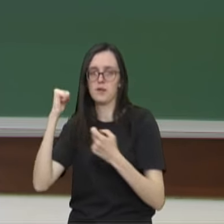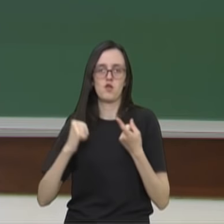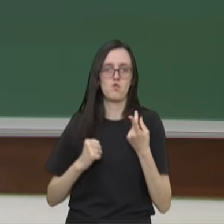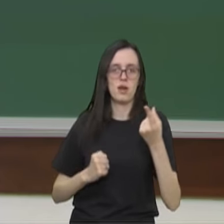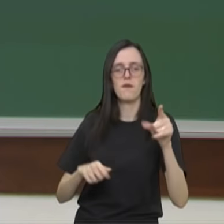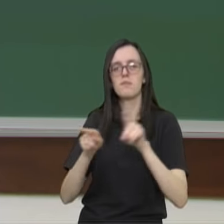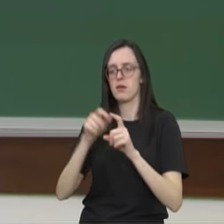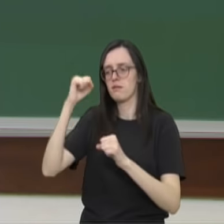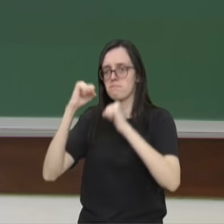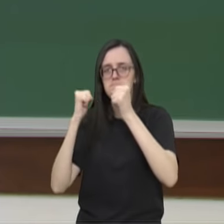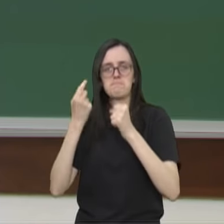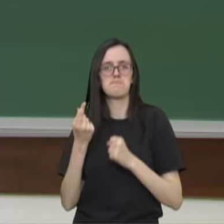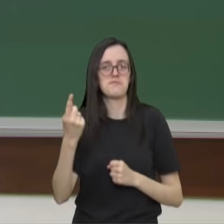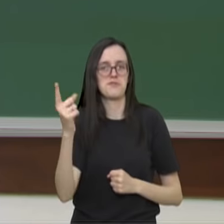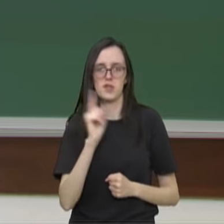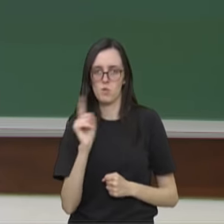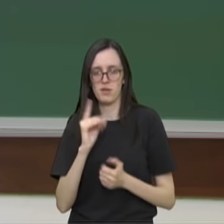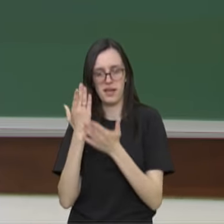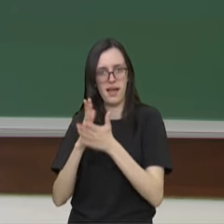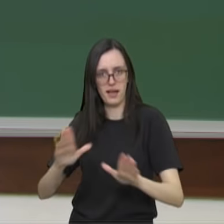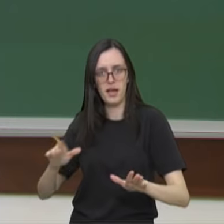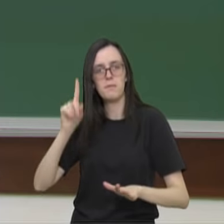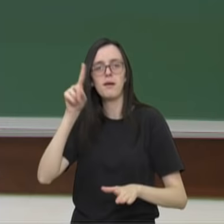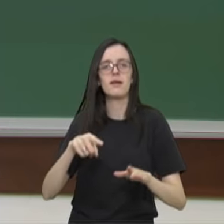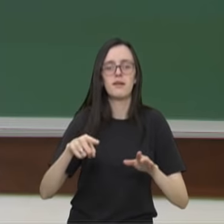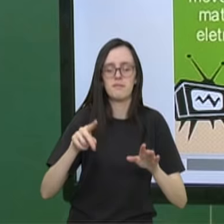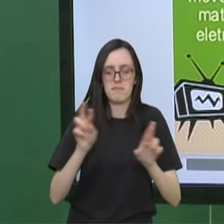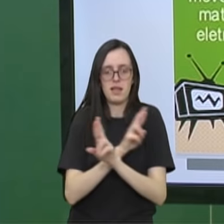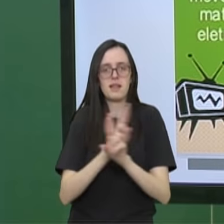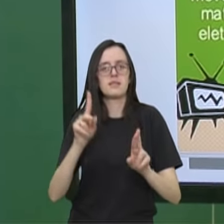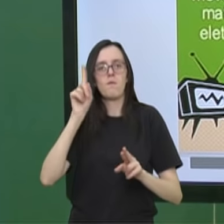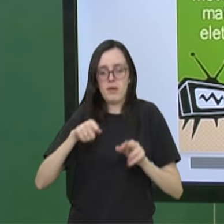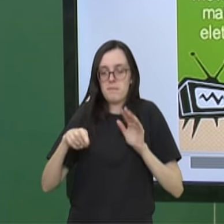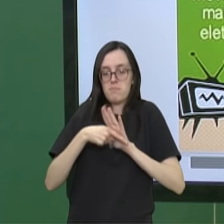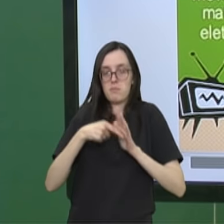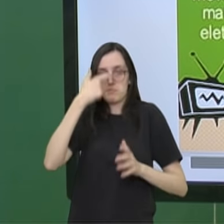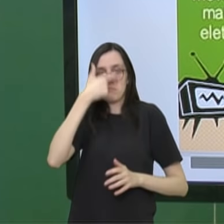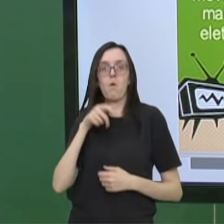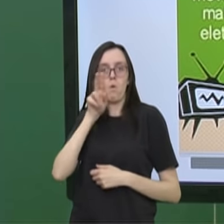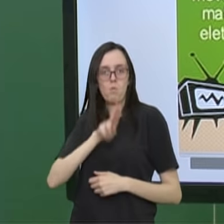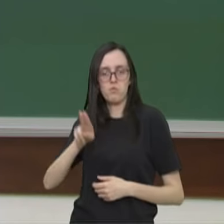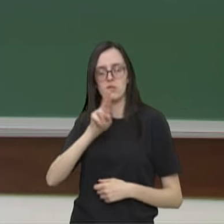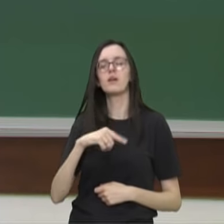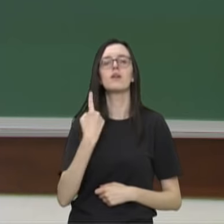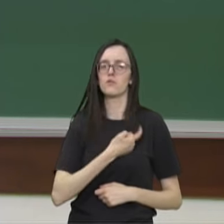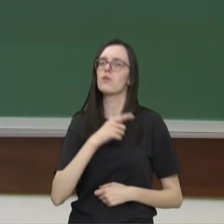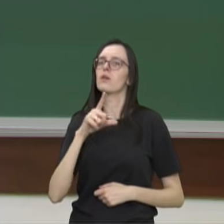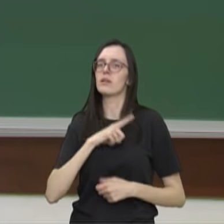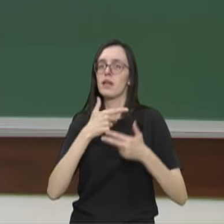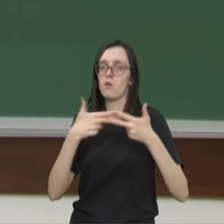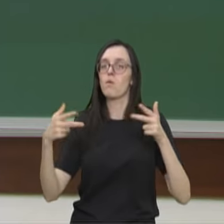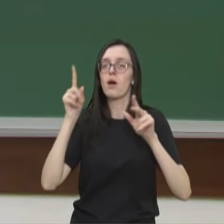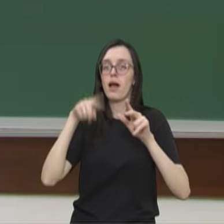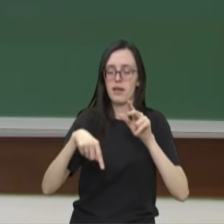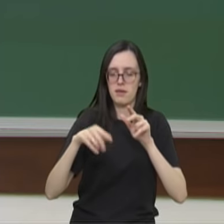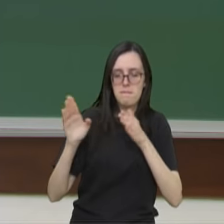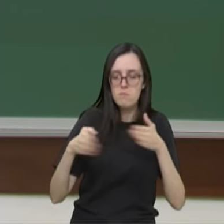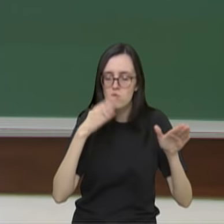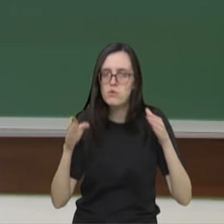duráveis e de bens não duráveis relacionadas a indústrias de bens de consumo nós temos também as indústrias de bens de produção